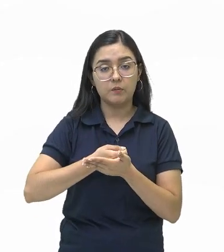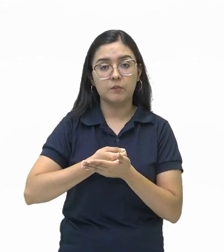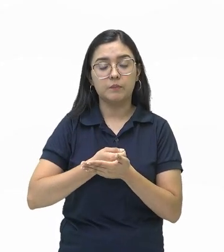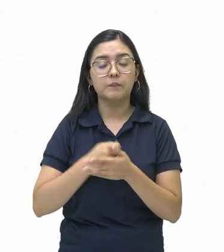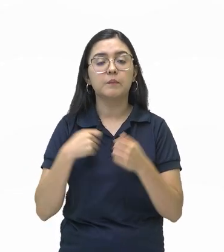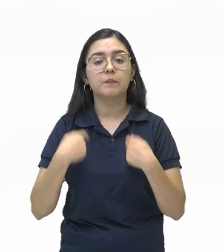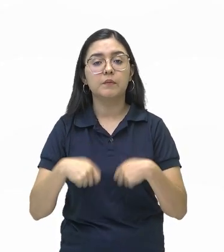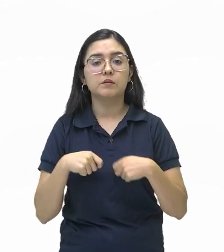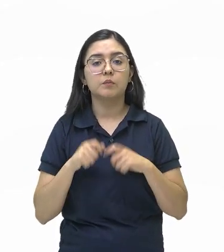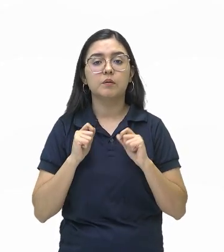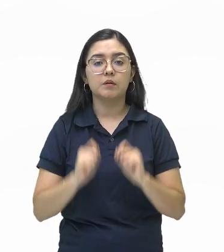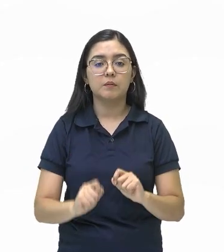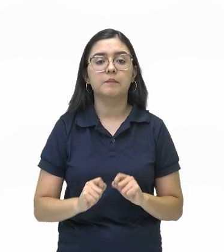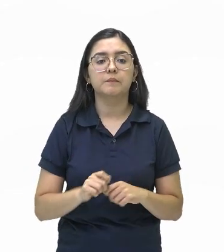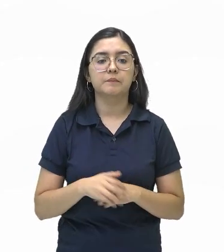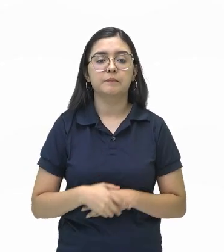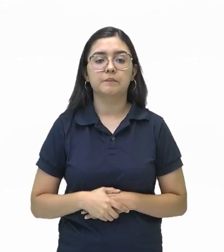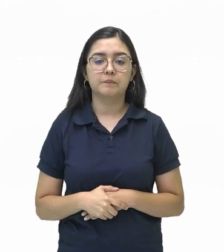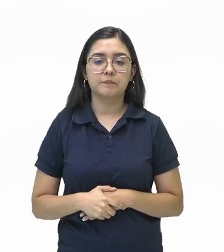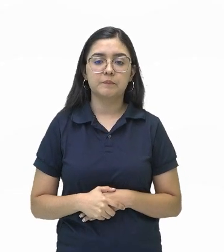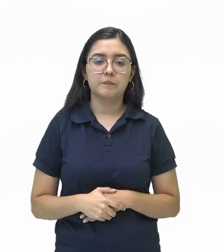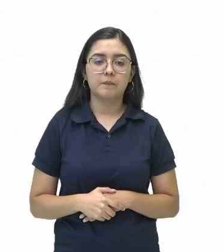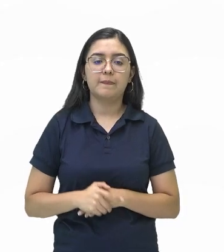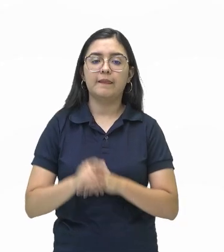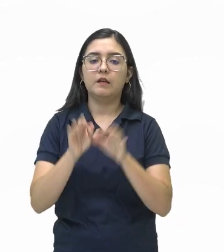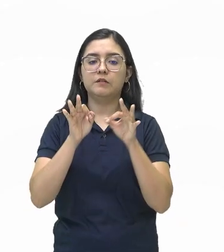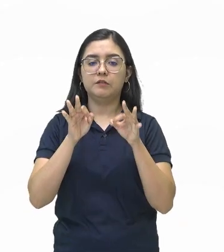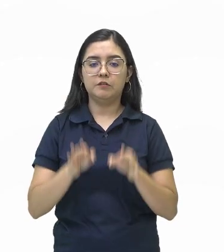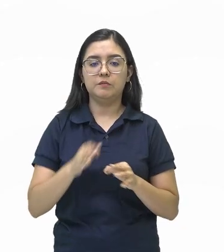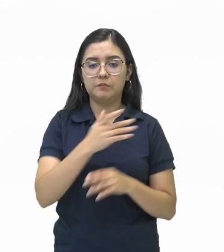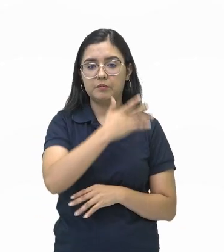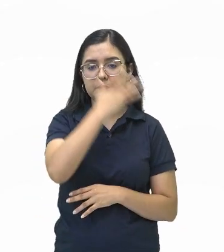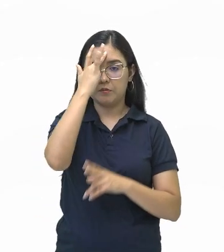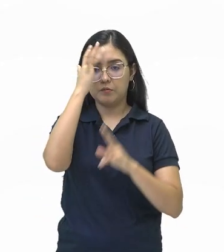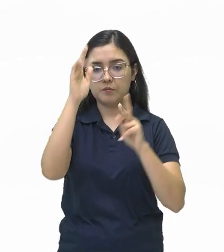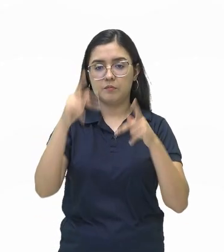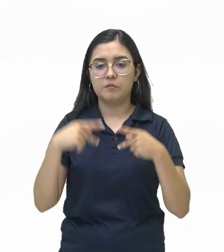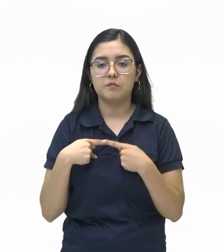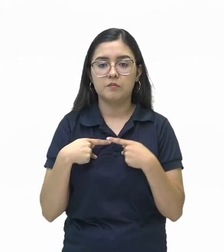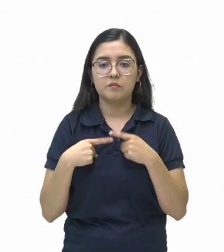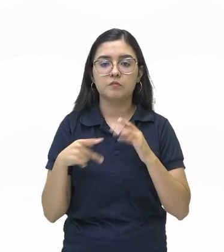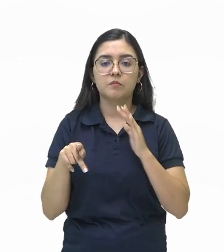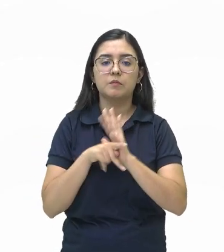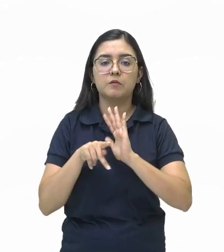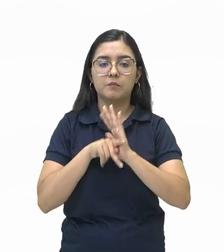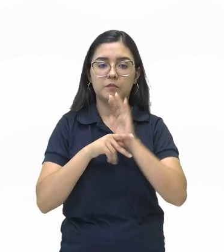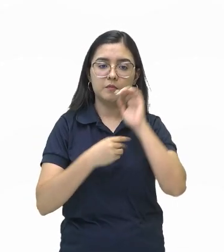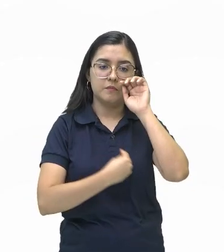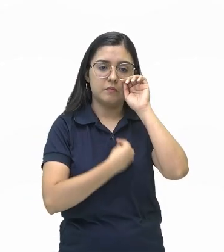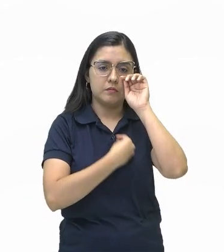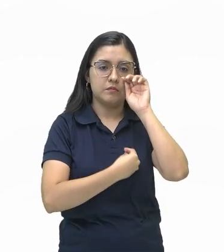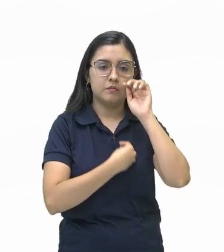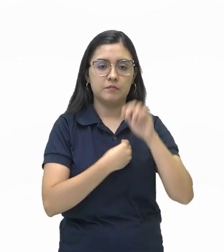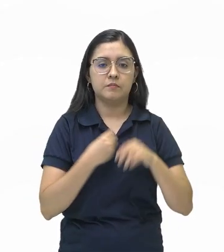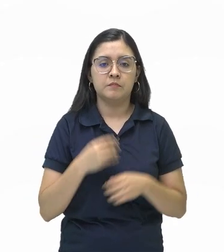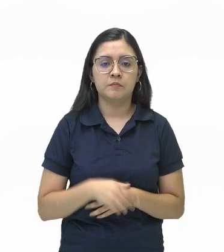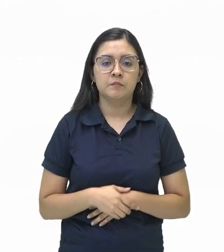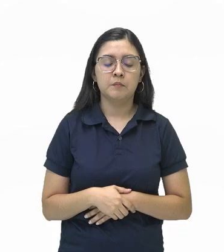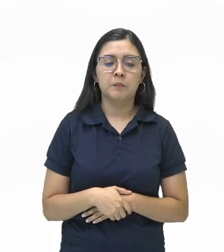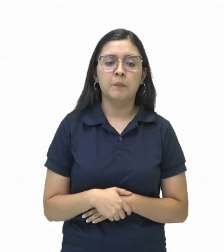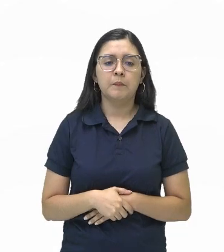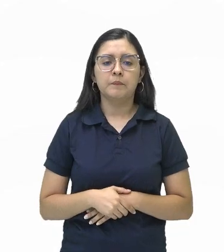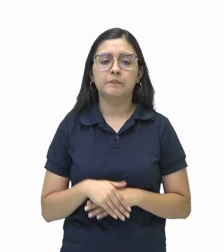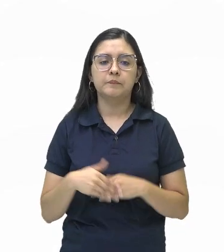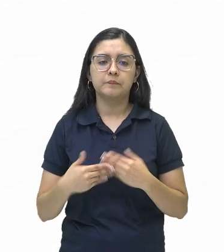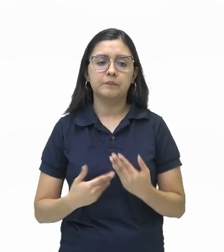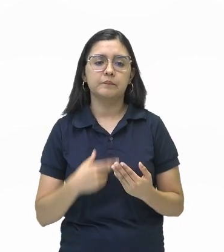obrigatoriamente, elas devem considerar a dignidade da pessoa humana para a sua existência,